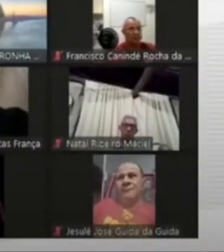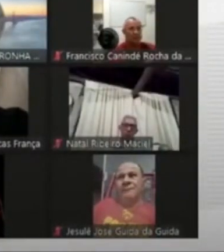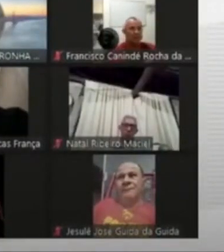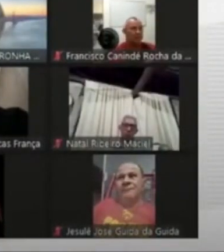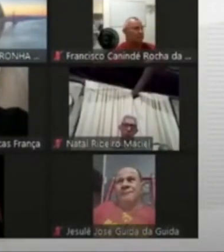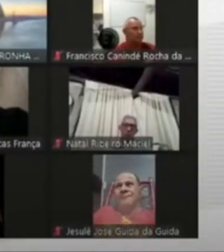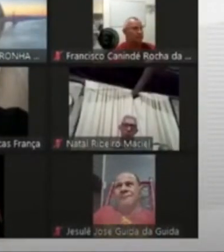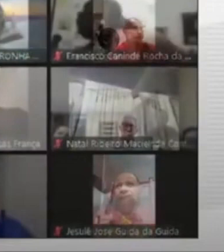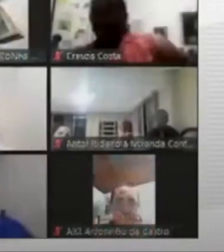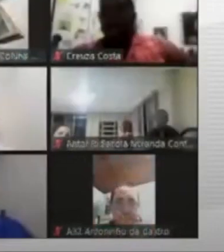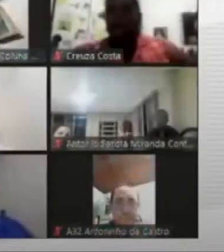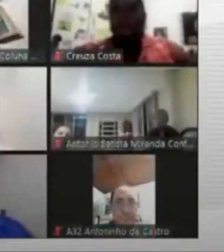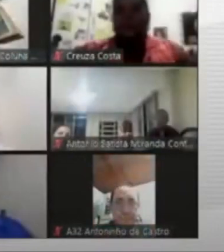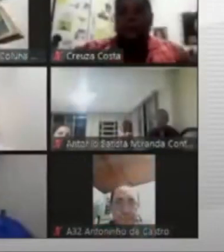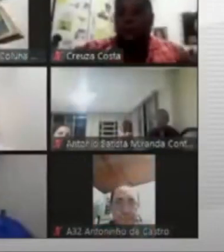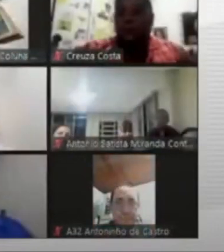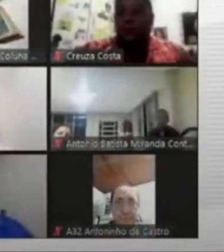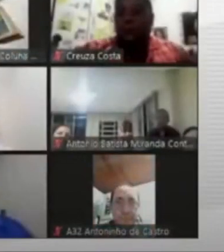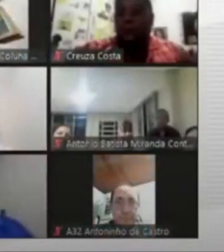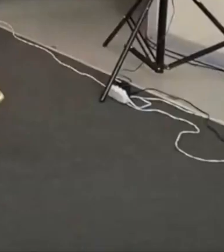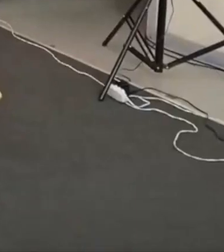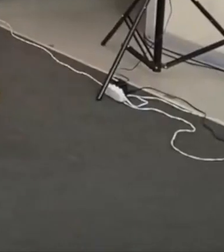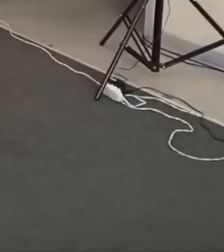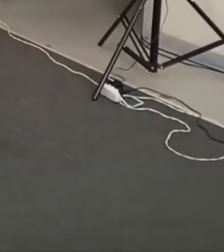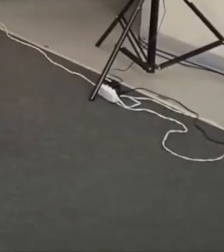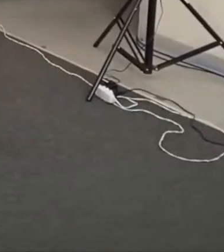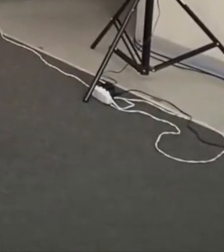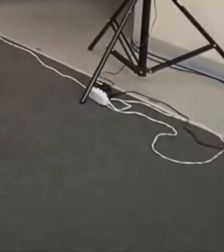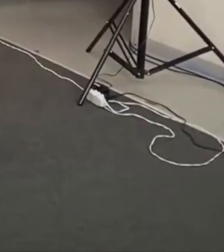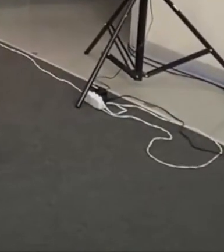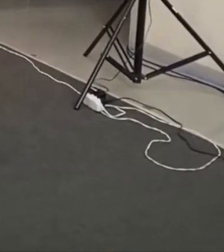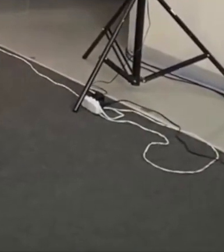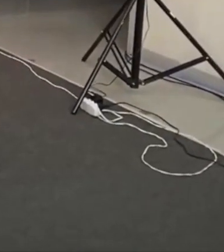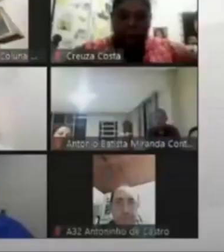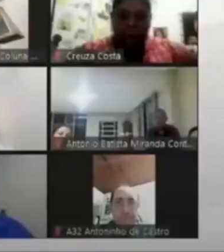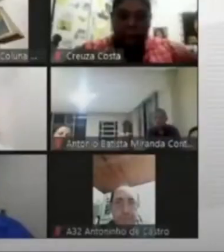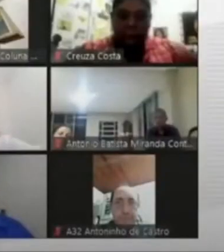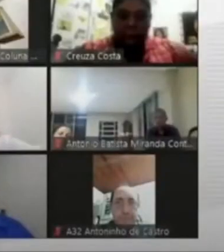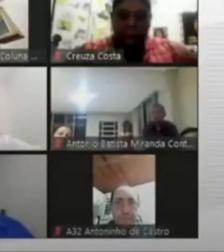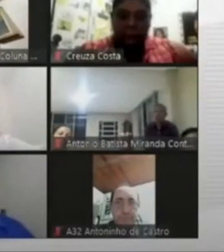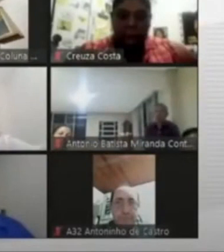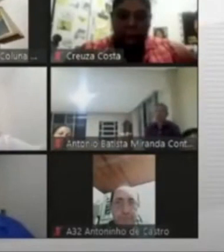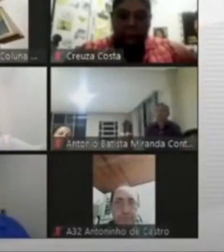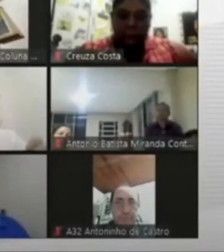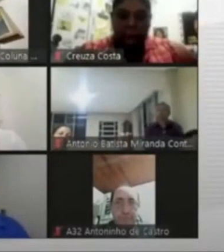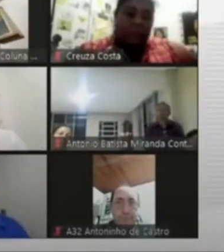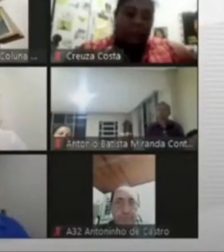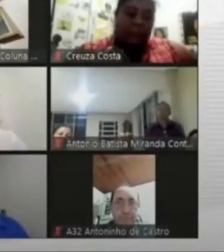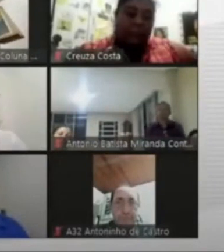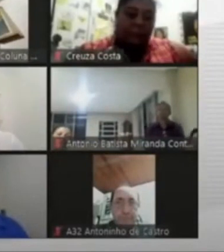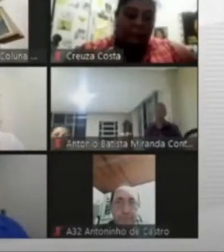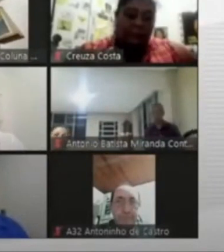sua cidade. Eu já fui em Chapuri muitas e muitas vezes, eu já fui em Brusque, já fui em São Leopoldo, já fui em São Gabriel